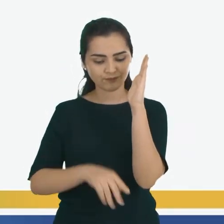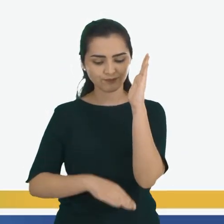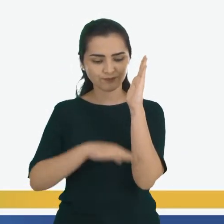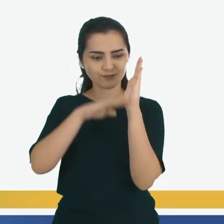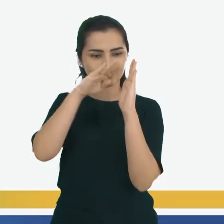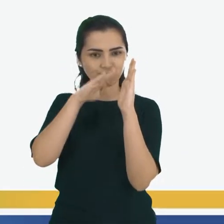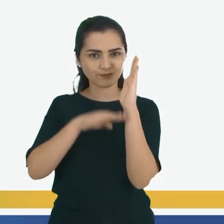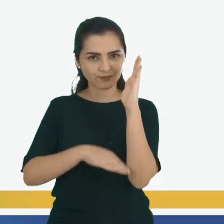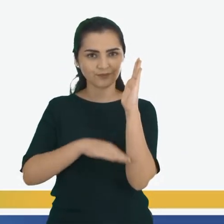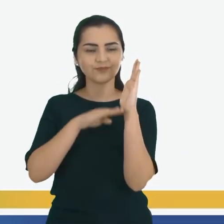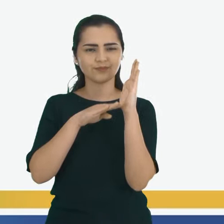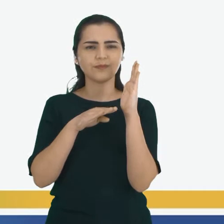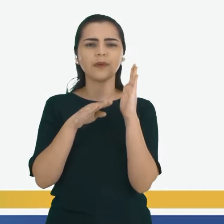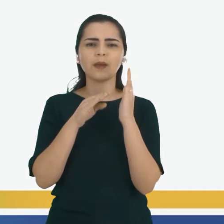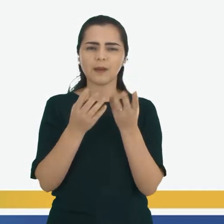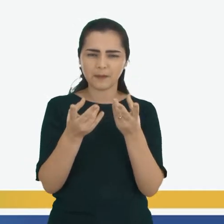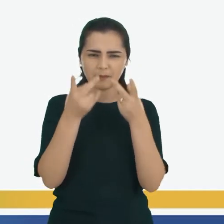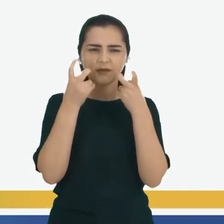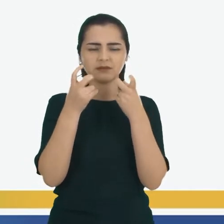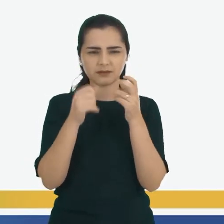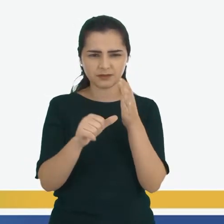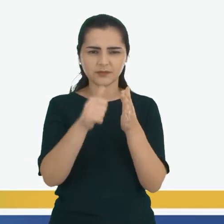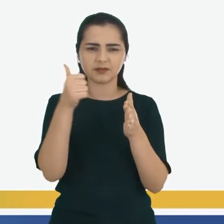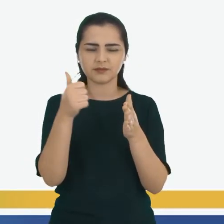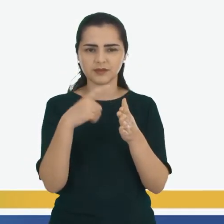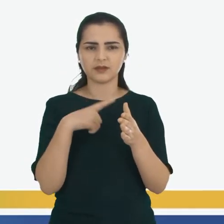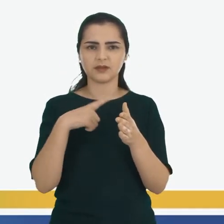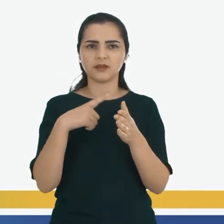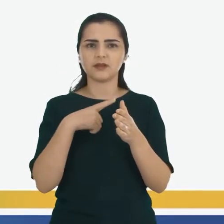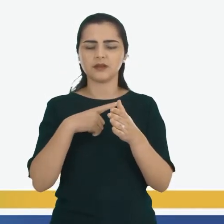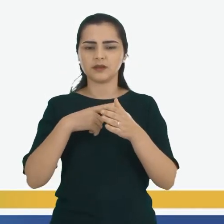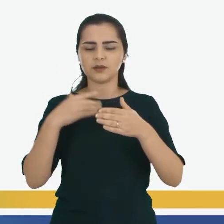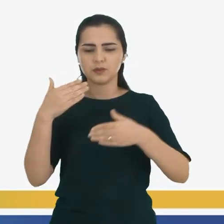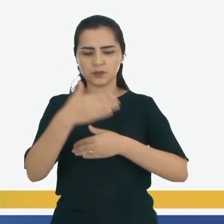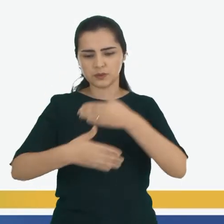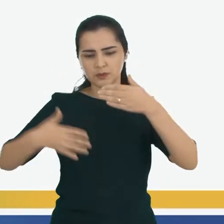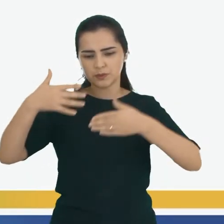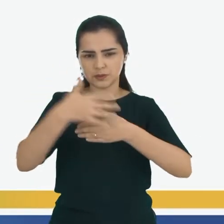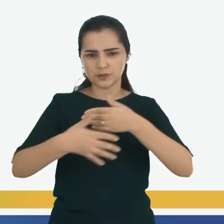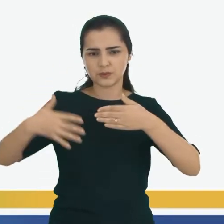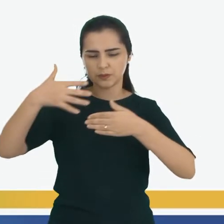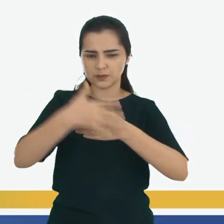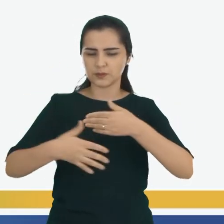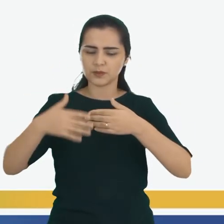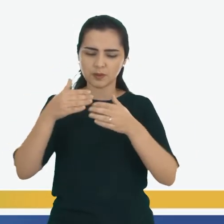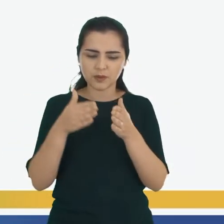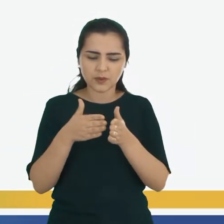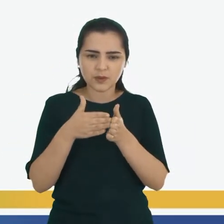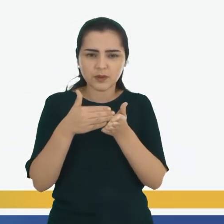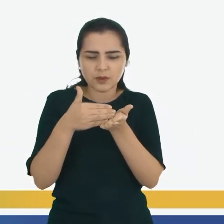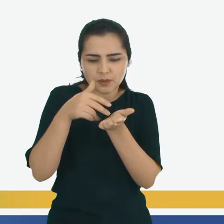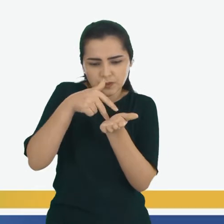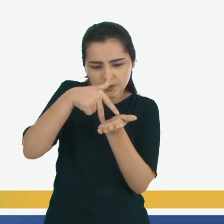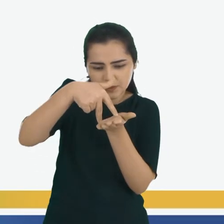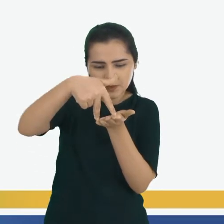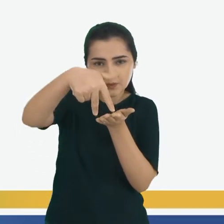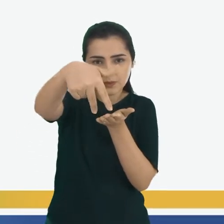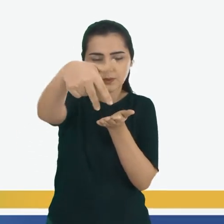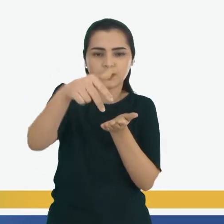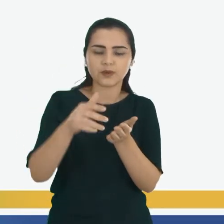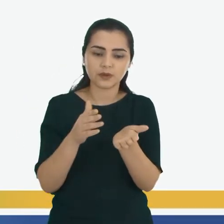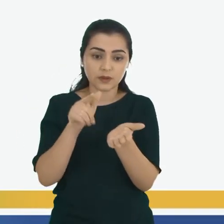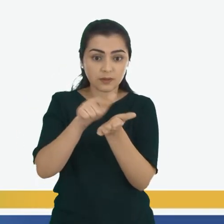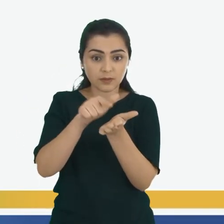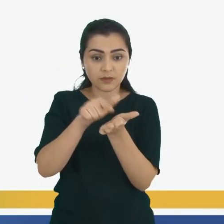profundidade. Observe nessa primeira, eu tenho um trilho de um trem. O trilho começa na parte inferior do papel e está